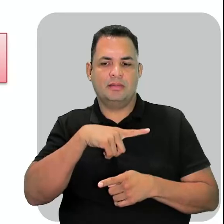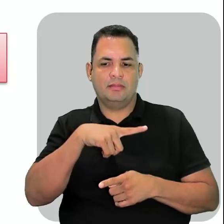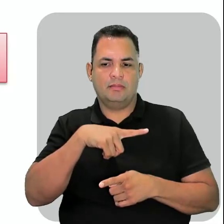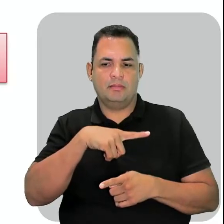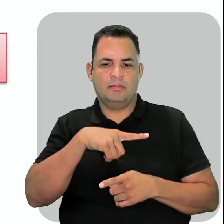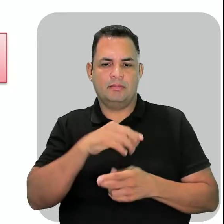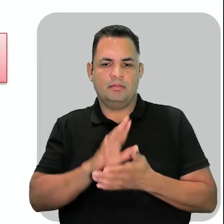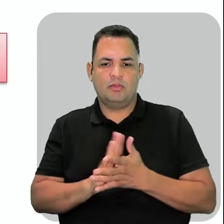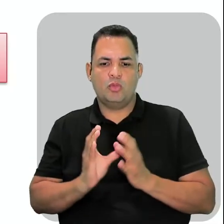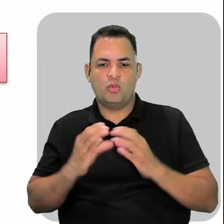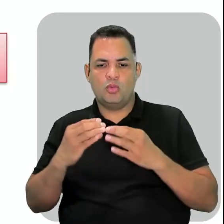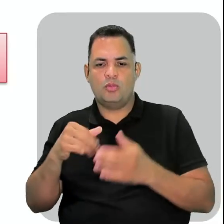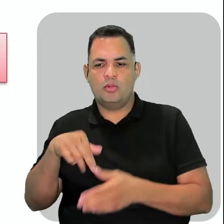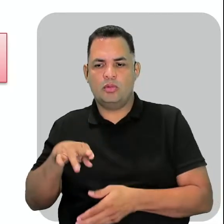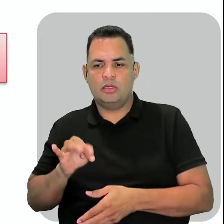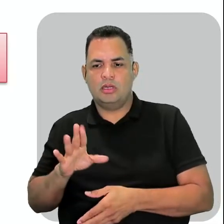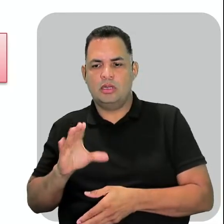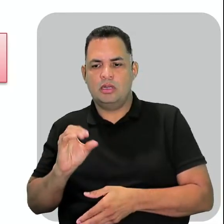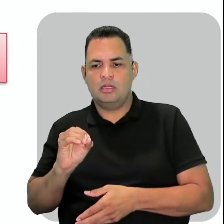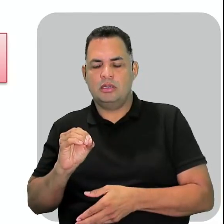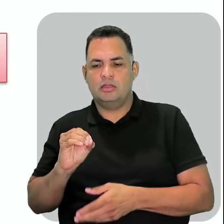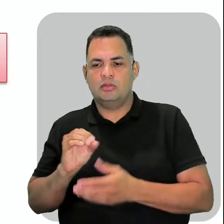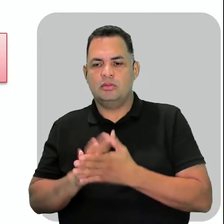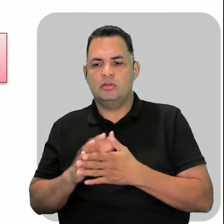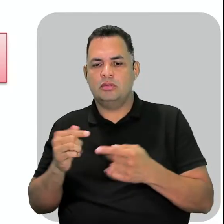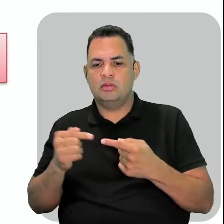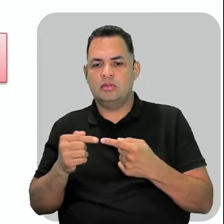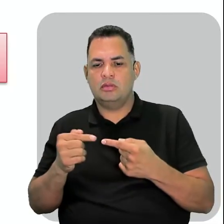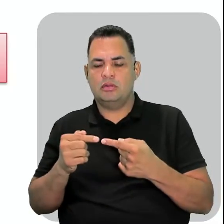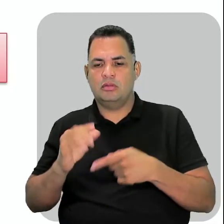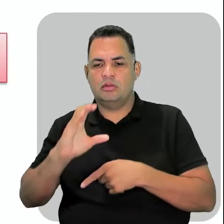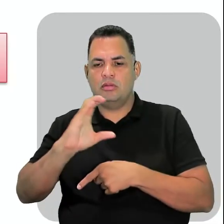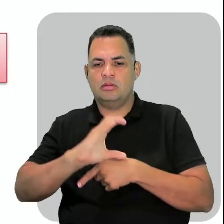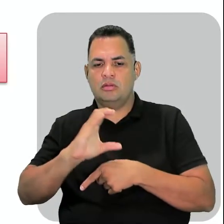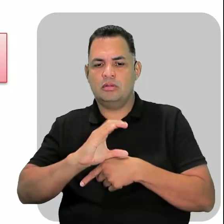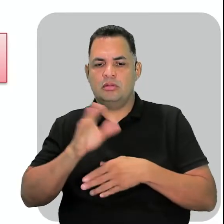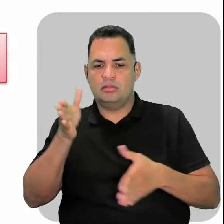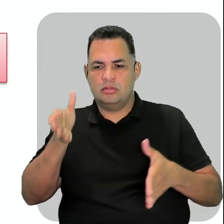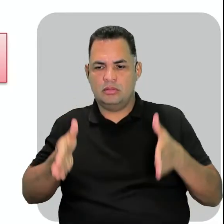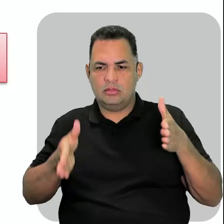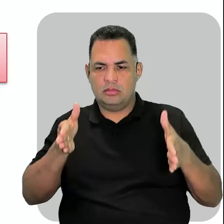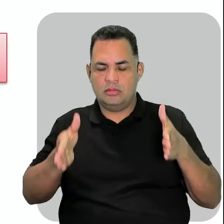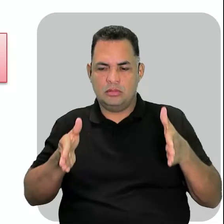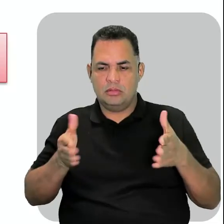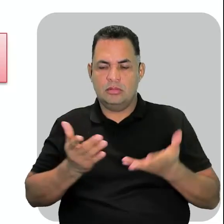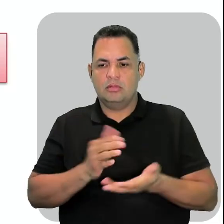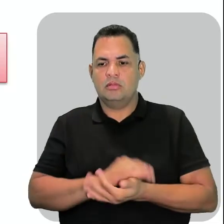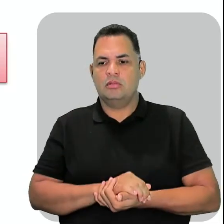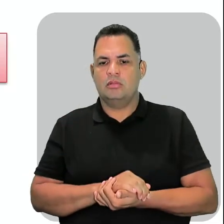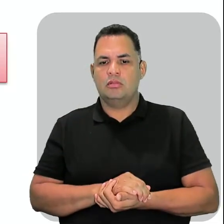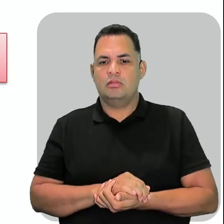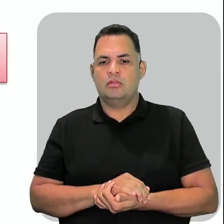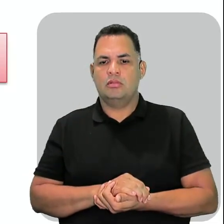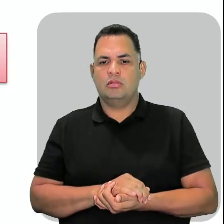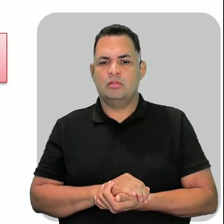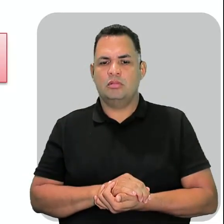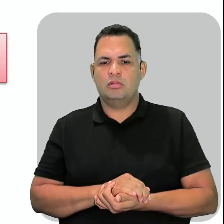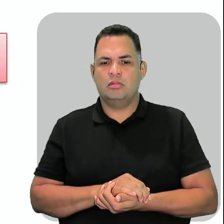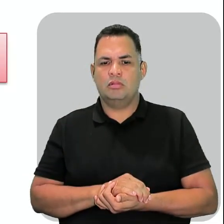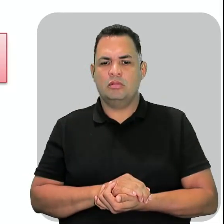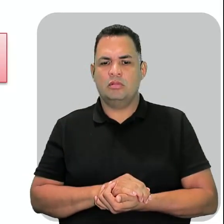o grupo nitro ligado ao carbono de uma extremidade. Tranquilo, ó. Vou fazer